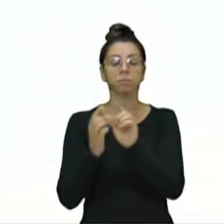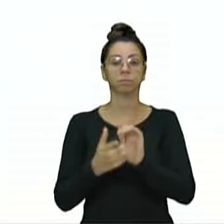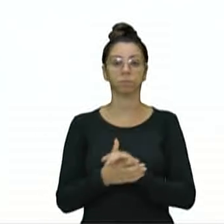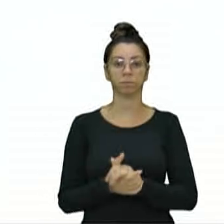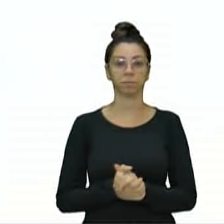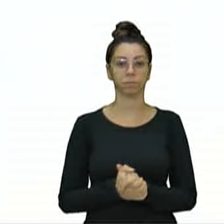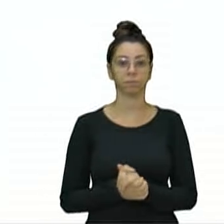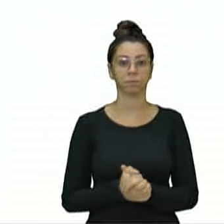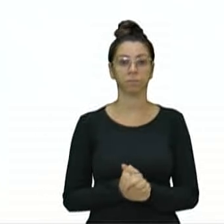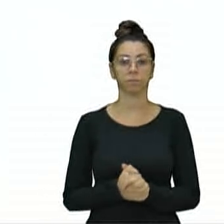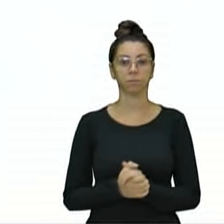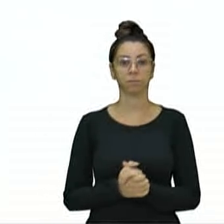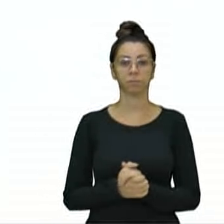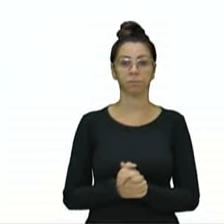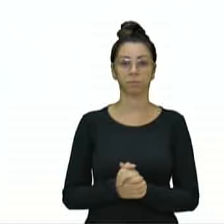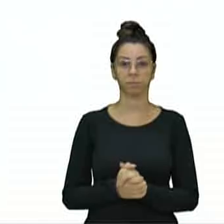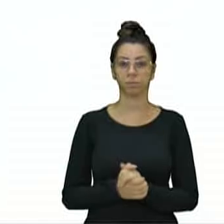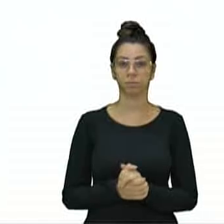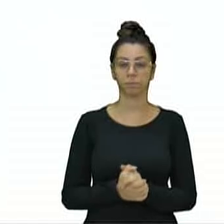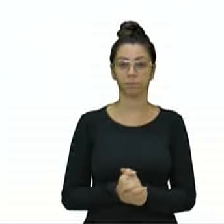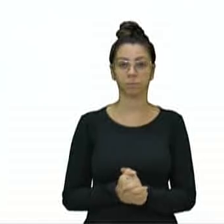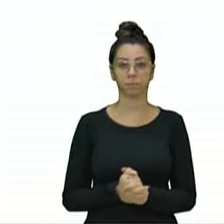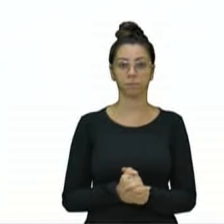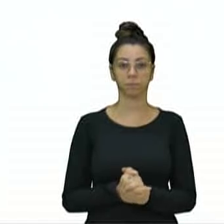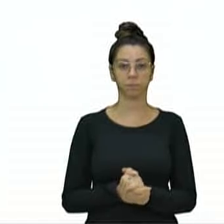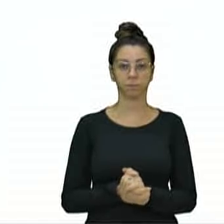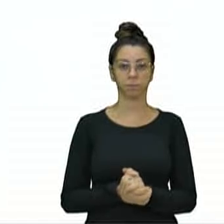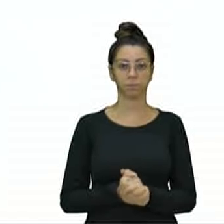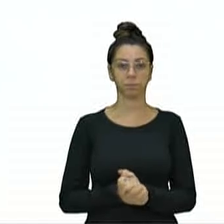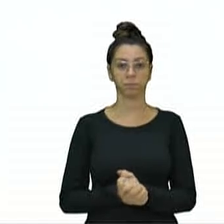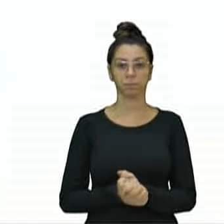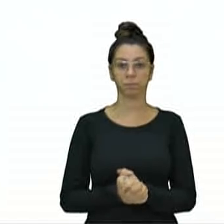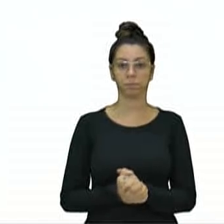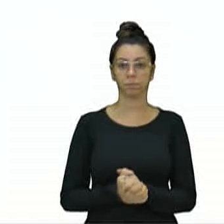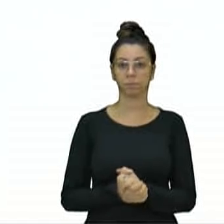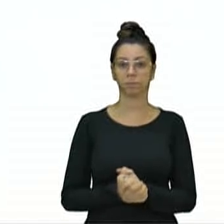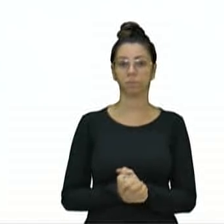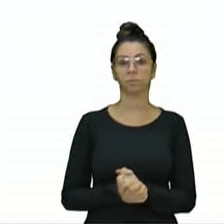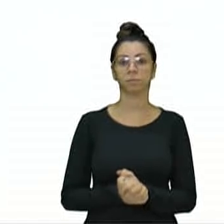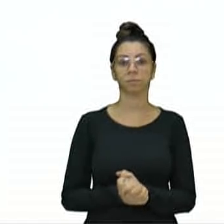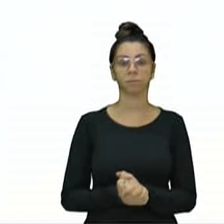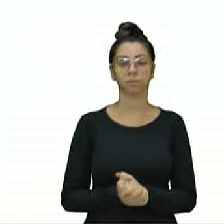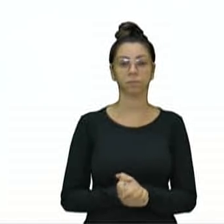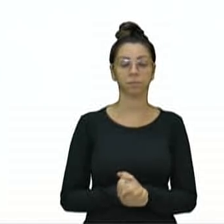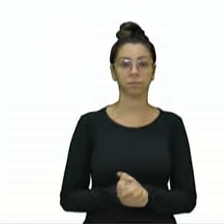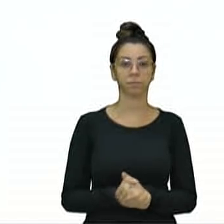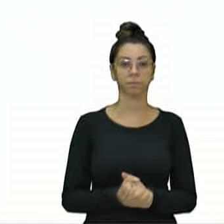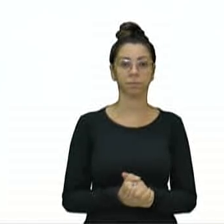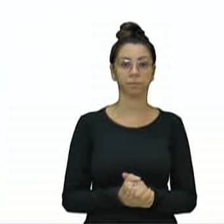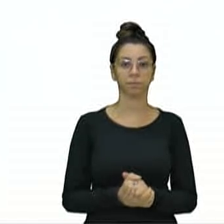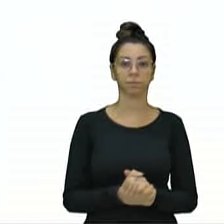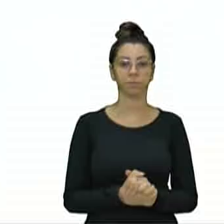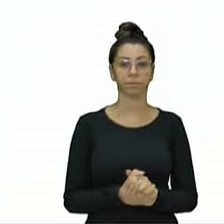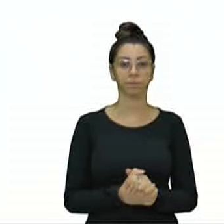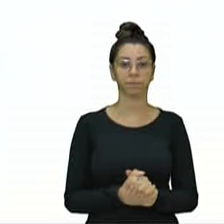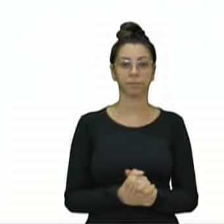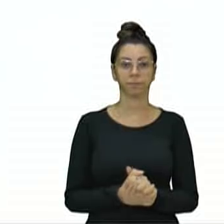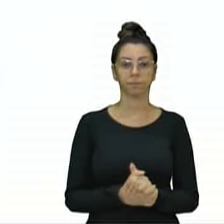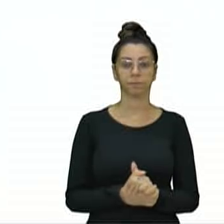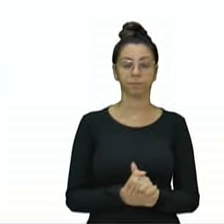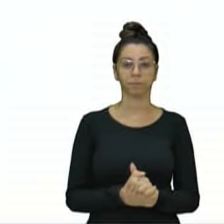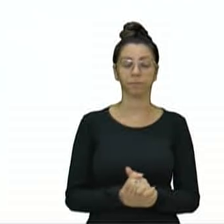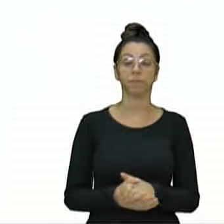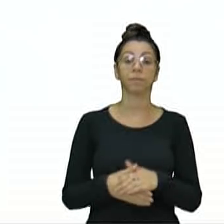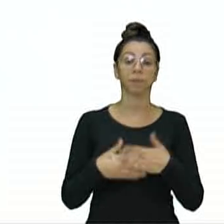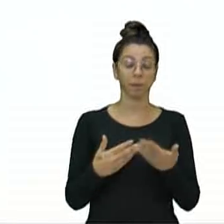was in the 5th grade, on time my parents woke me up in the morning, as they always did. Então,